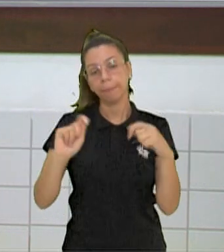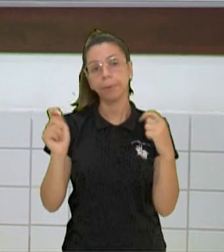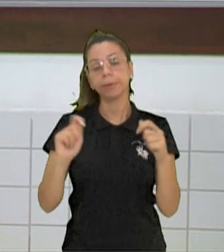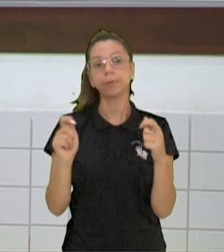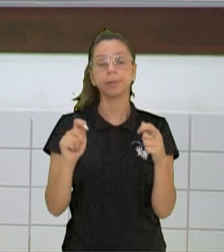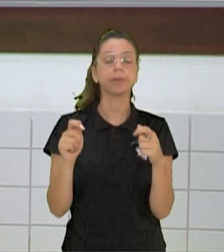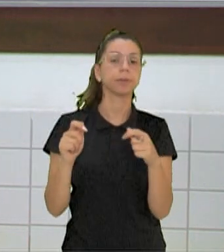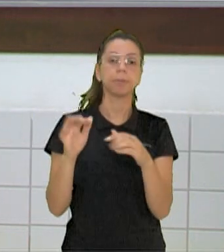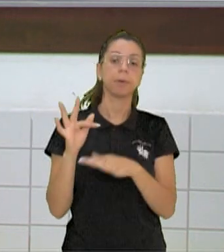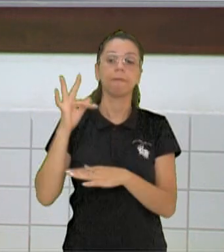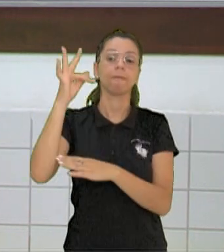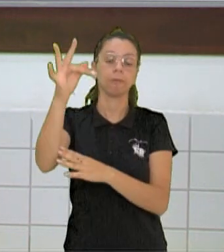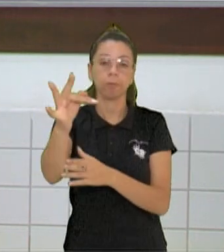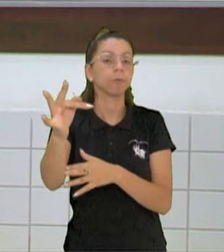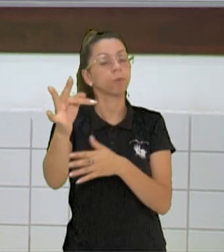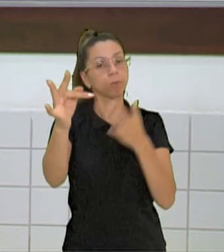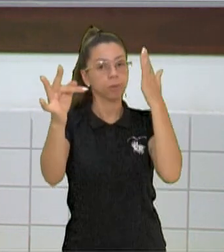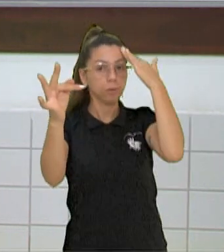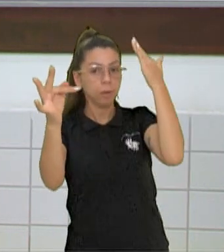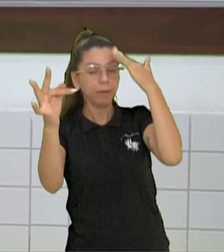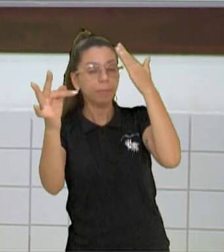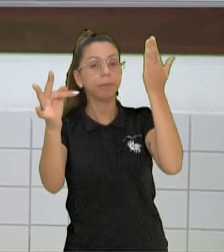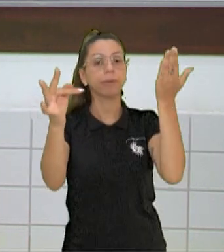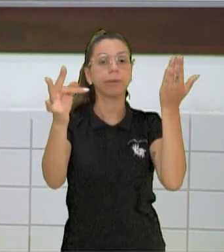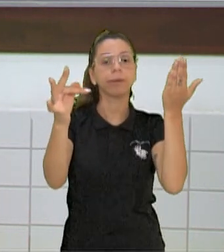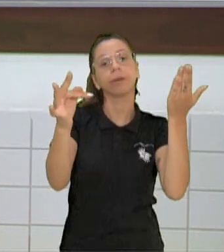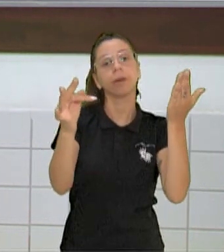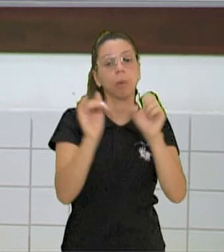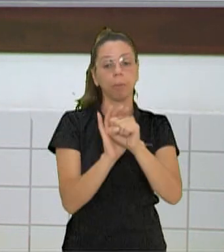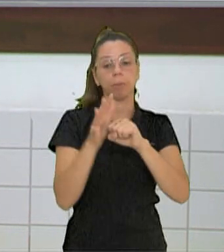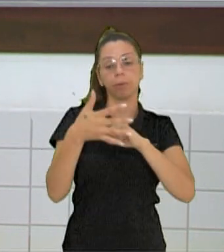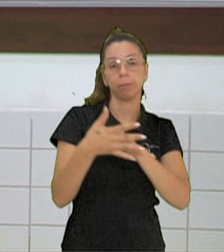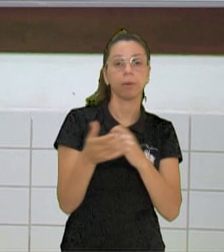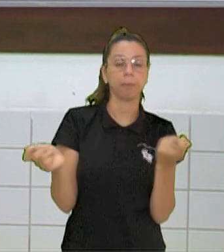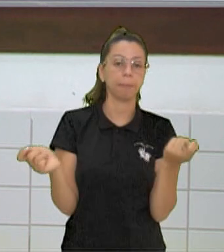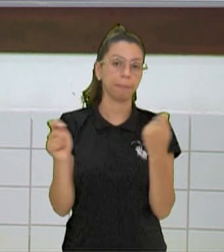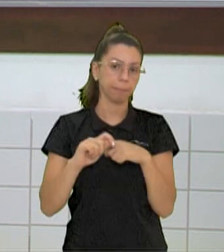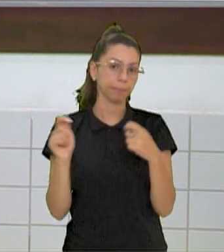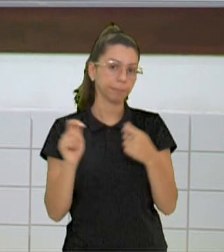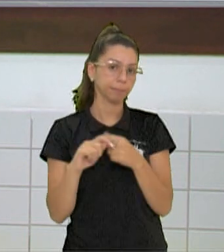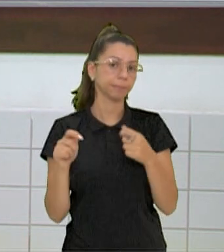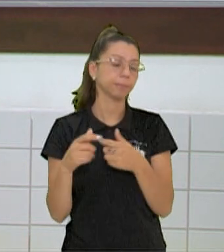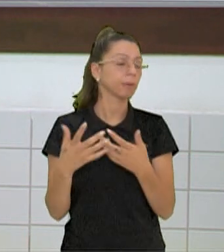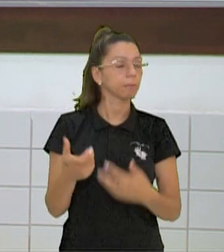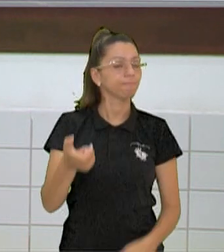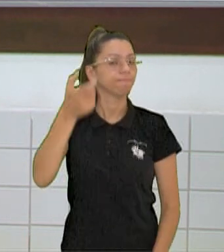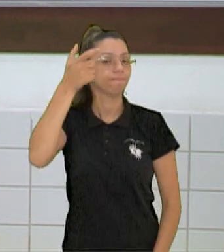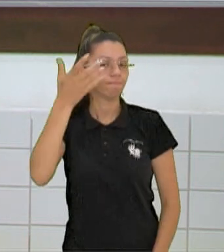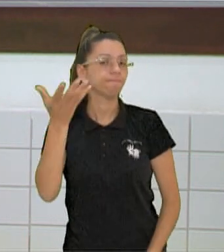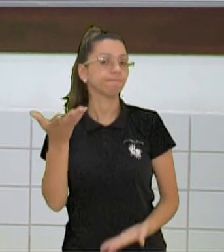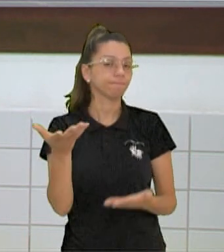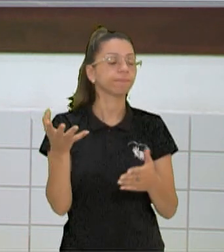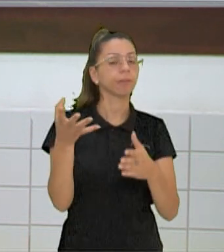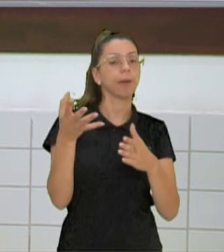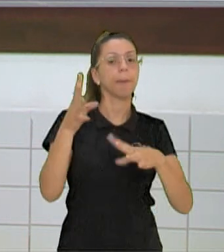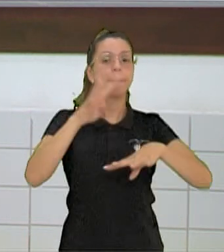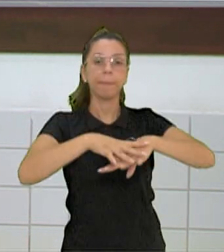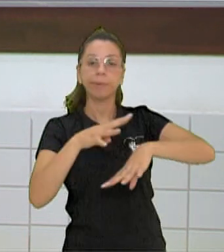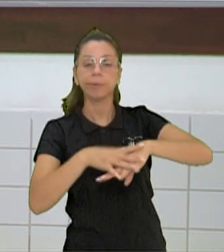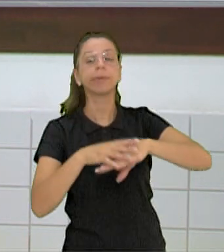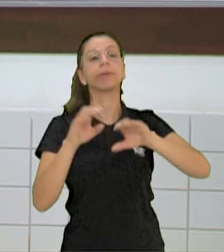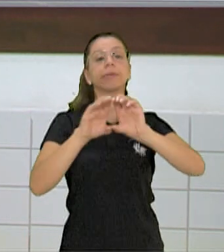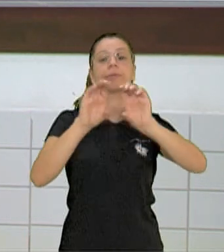fazer previsões em relação em meio a uma pandemia, a gente precisa ter essa noção, né, da matemática, da